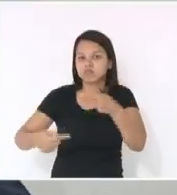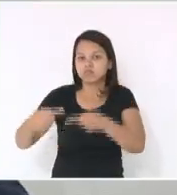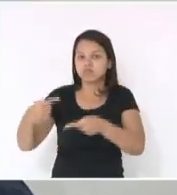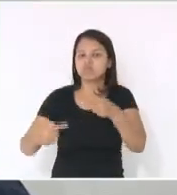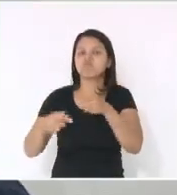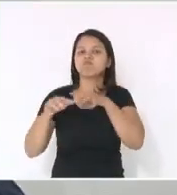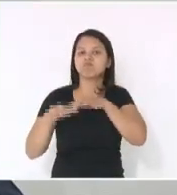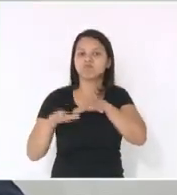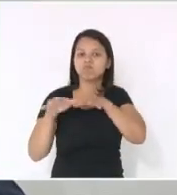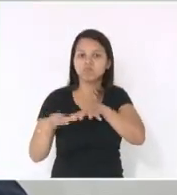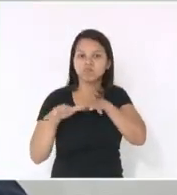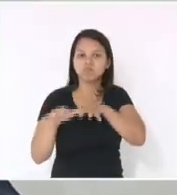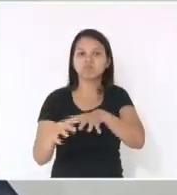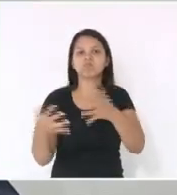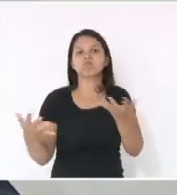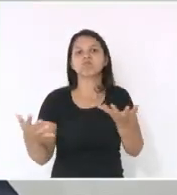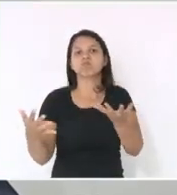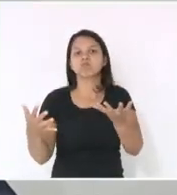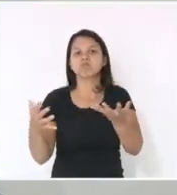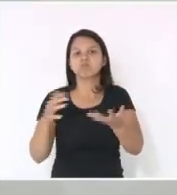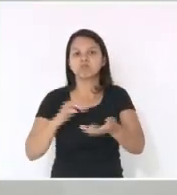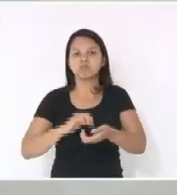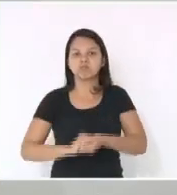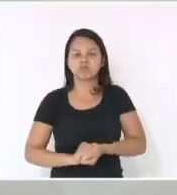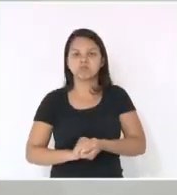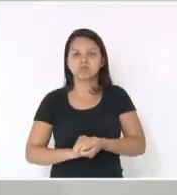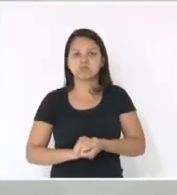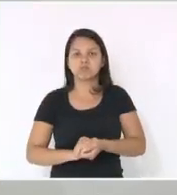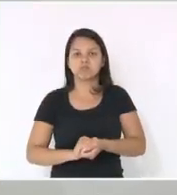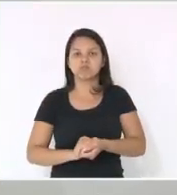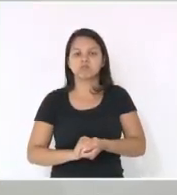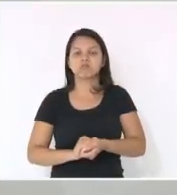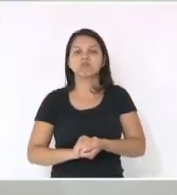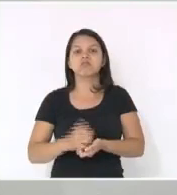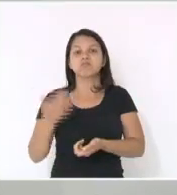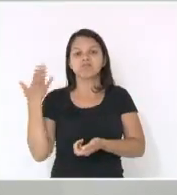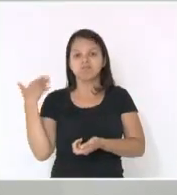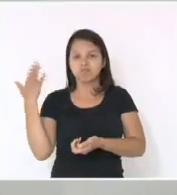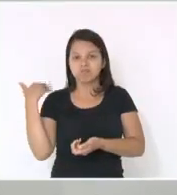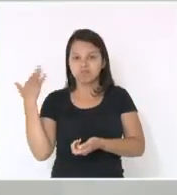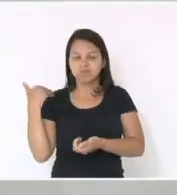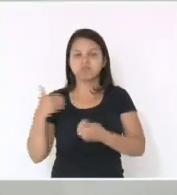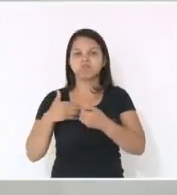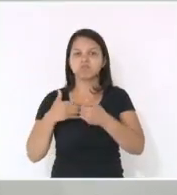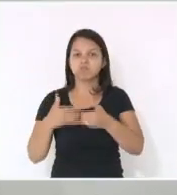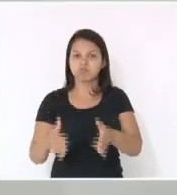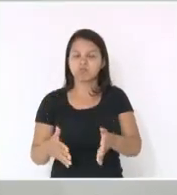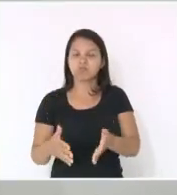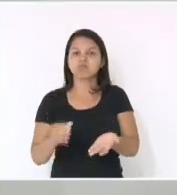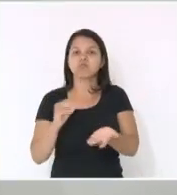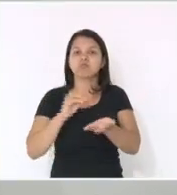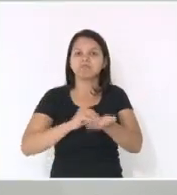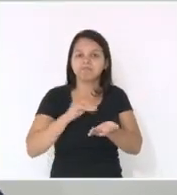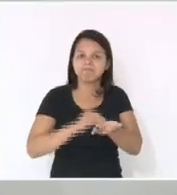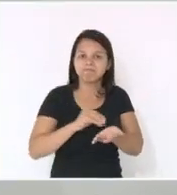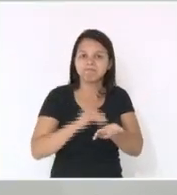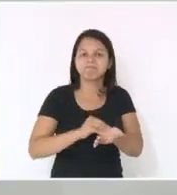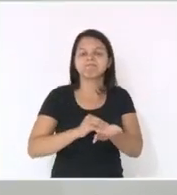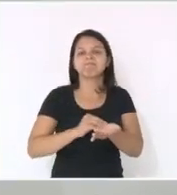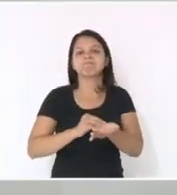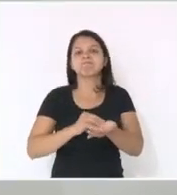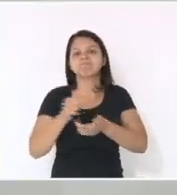movimento Aduana é Nossa, que é um movimento que iniciou em função da falta de profissionais e também